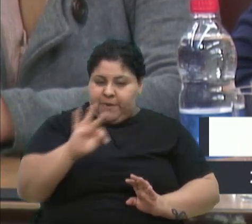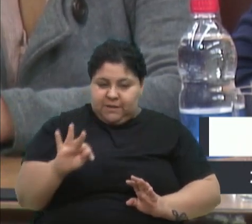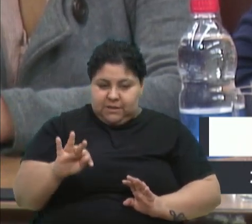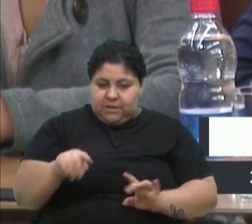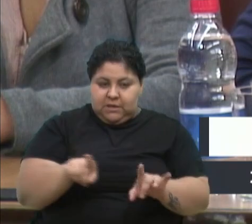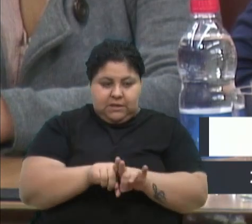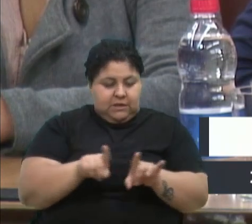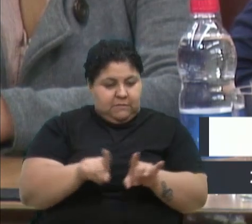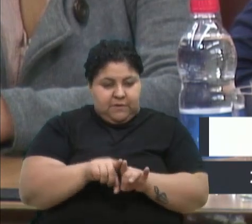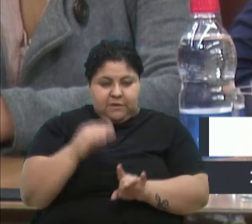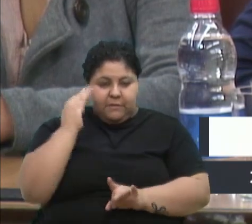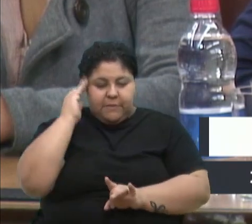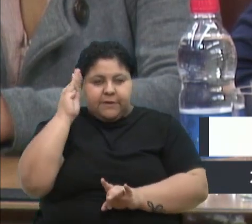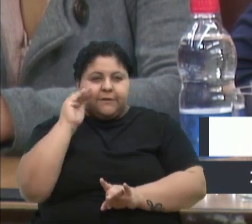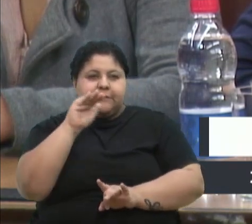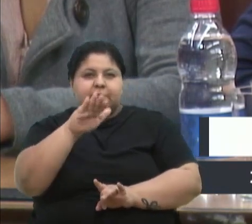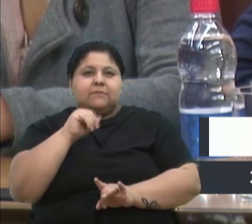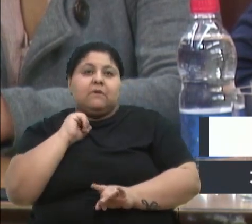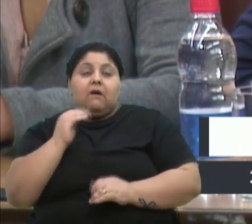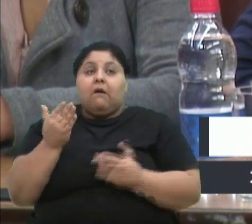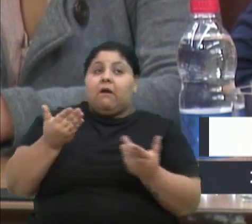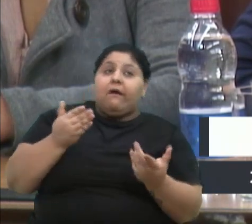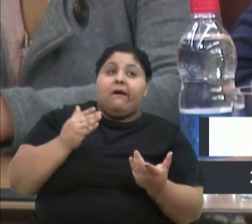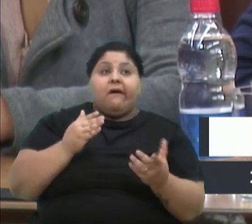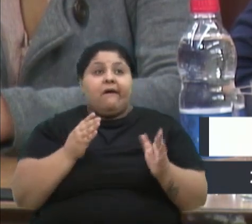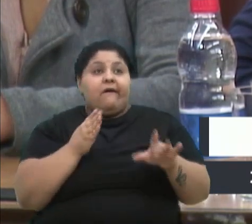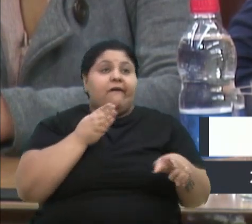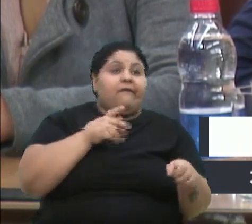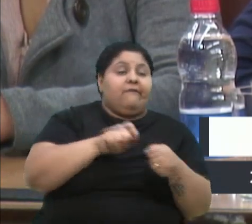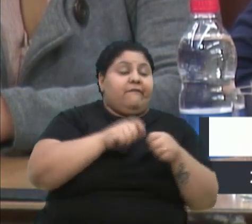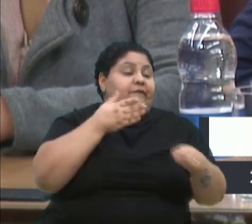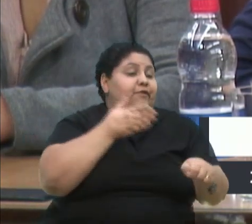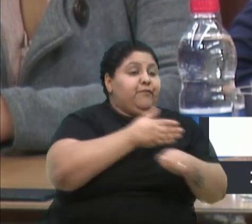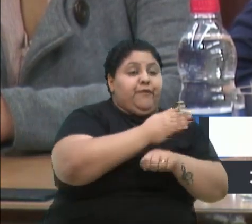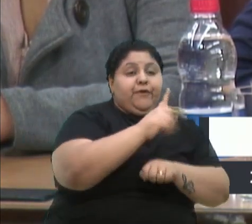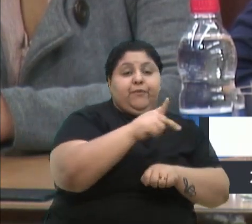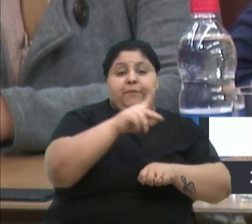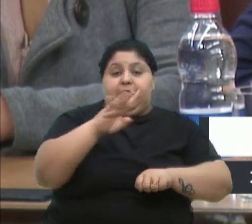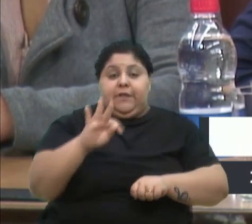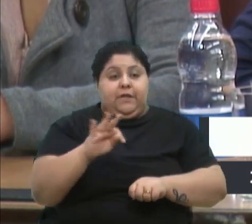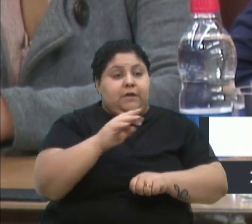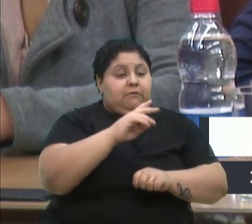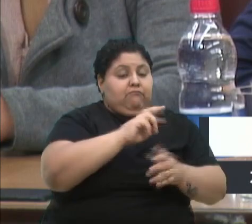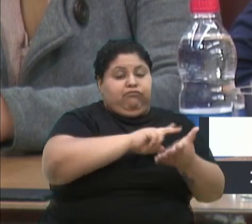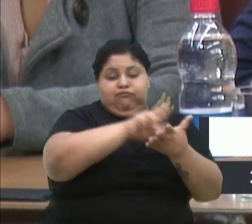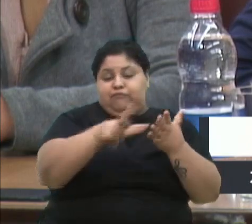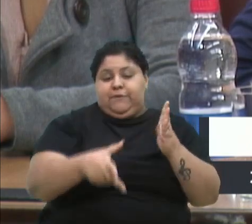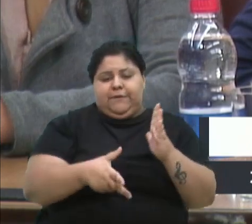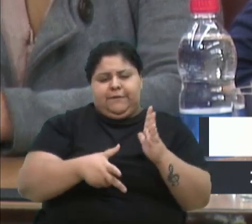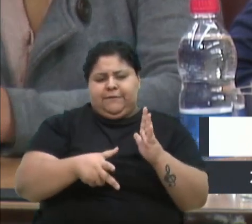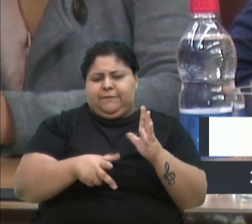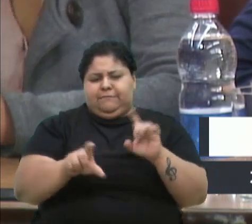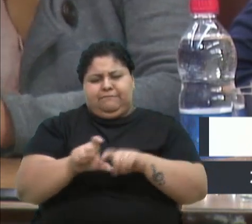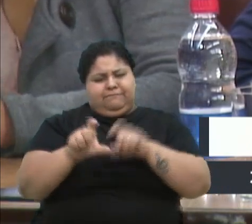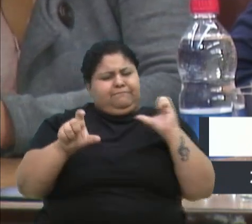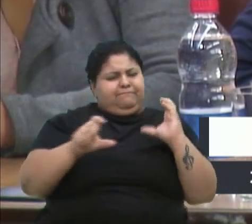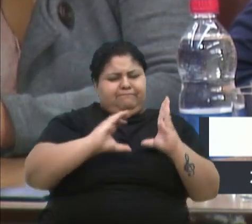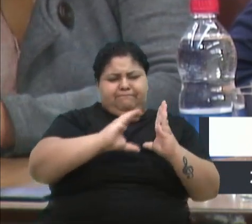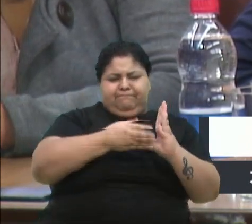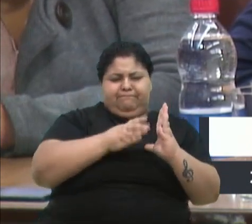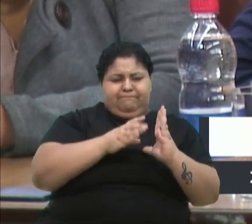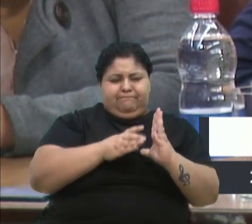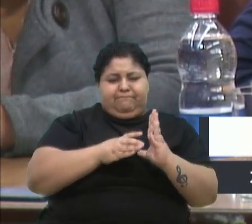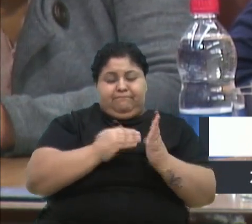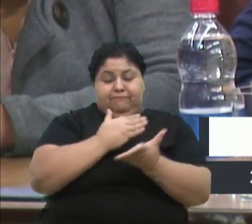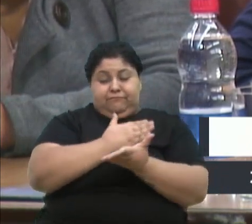em convocar porque que é do PT, PCdoB, PDT, PSOL, PL, PSDB, independente de partido. O processo de escuta de